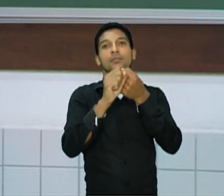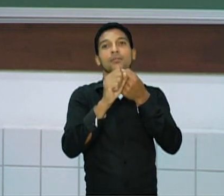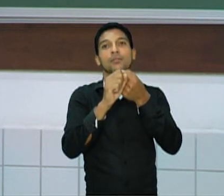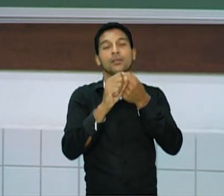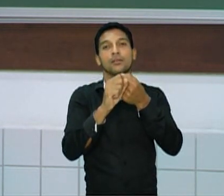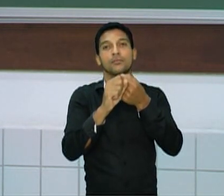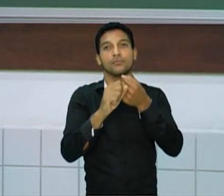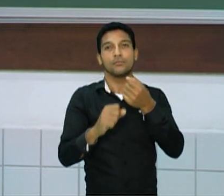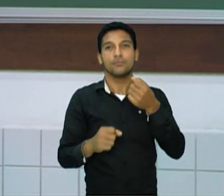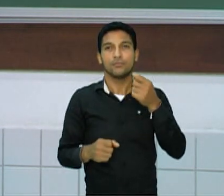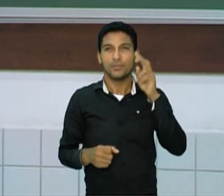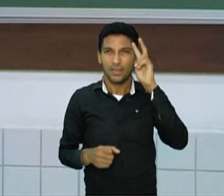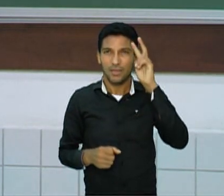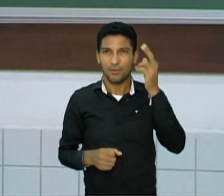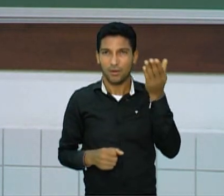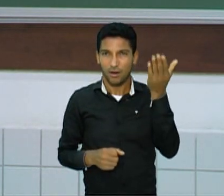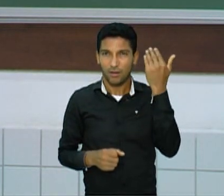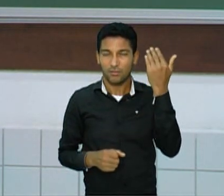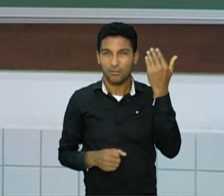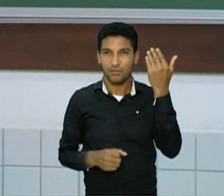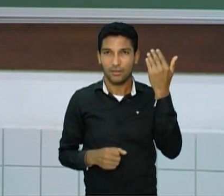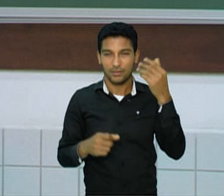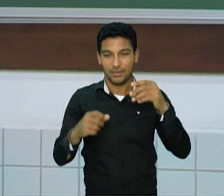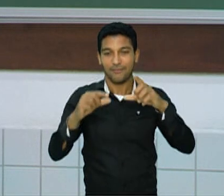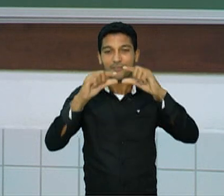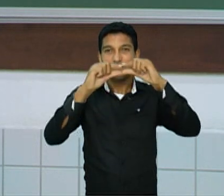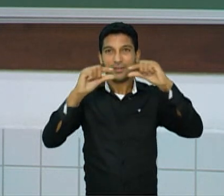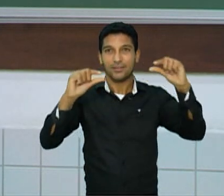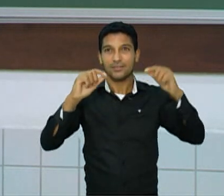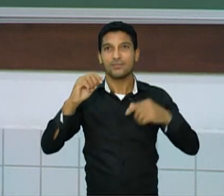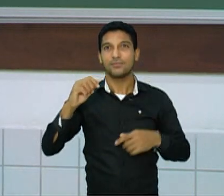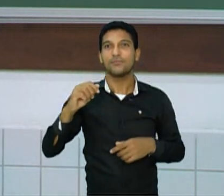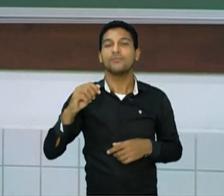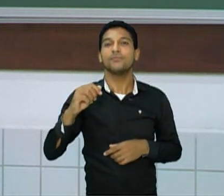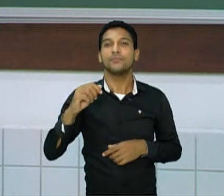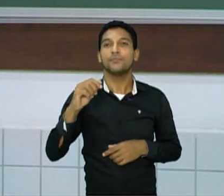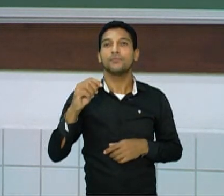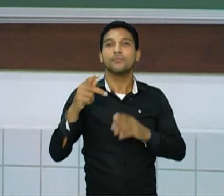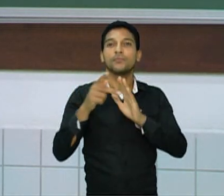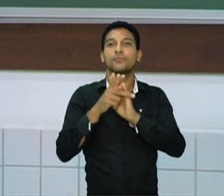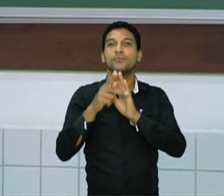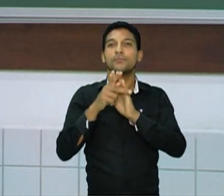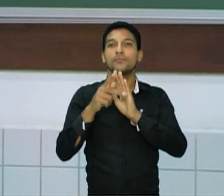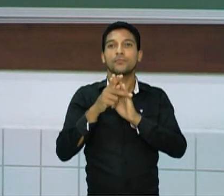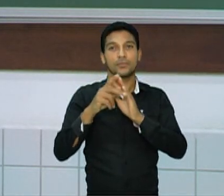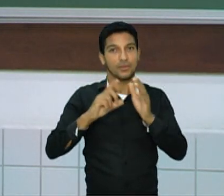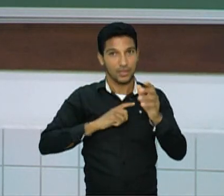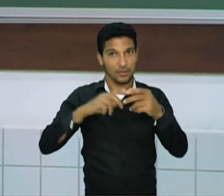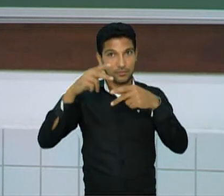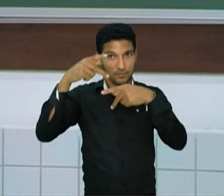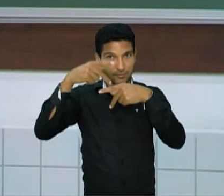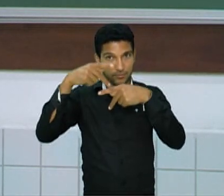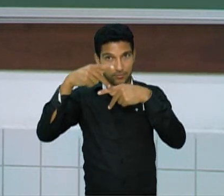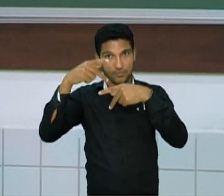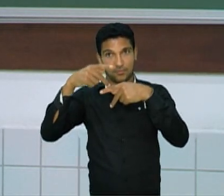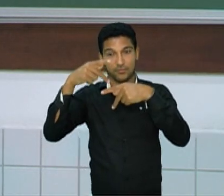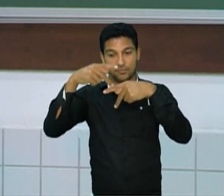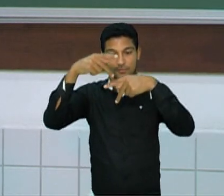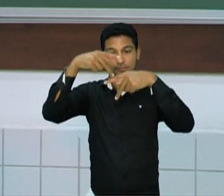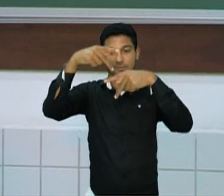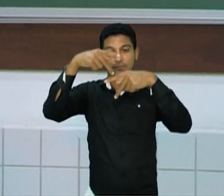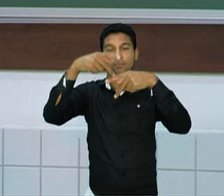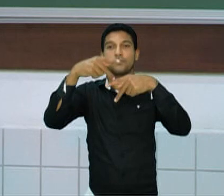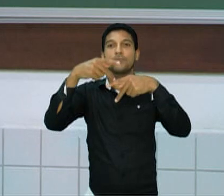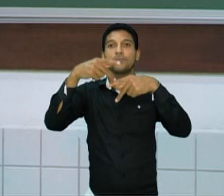passada? Então, a completiva nominal, ela tem preposição também, igual à objetiva indireta. Qual é a